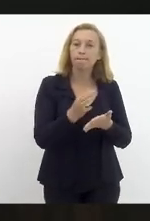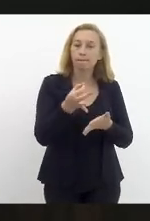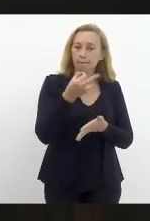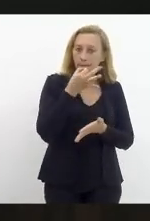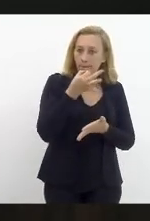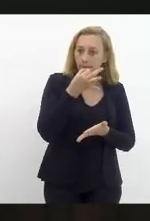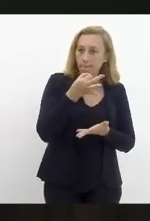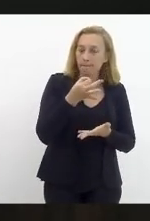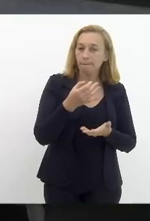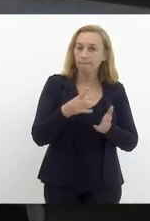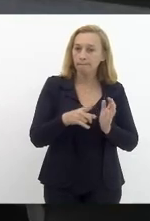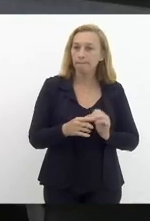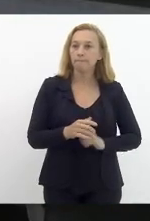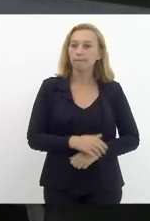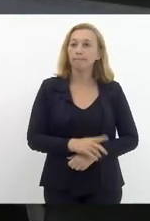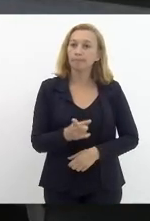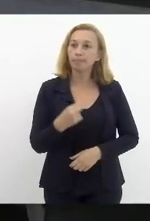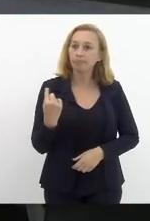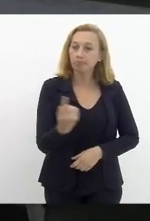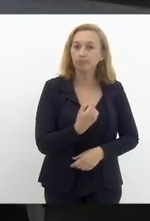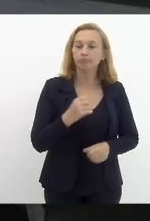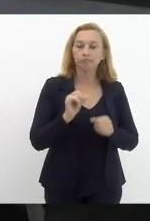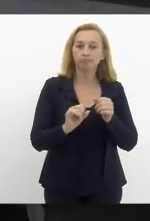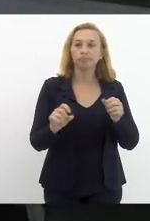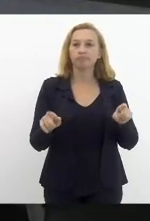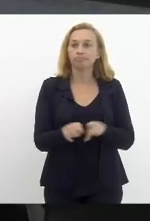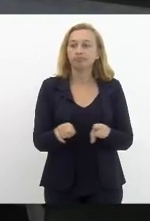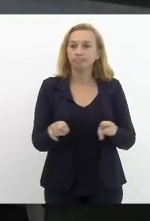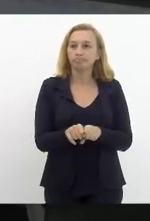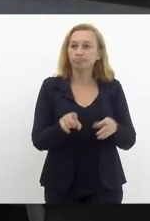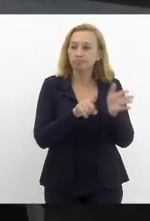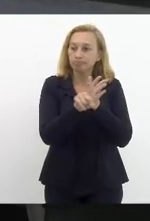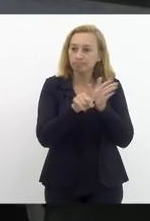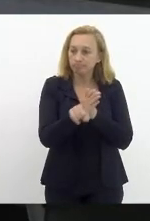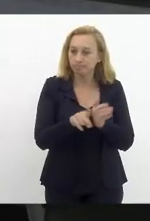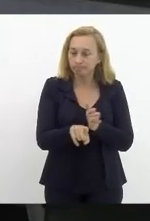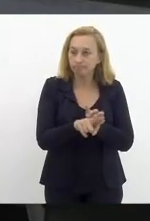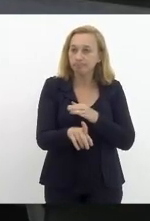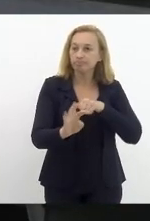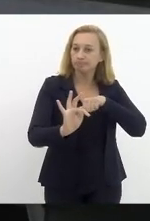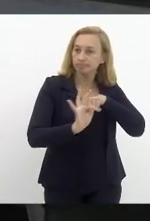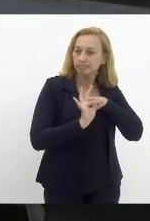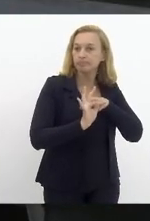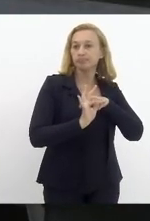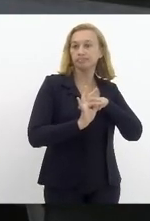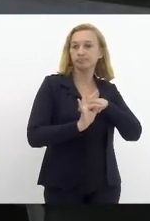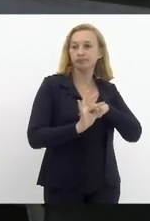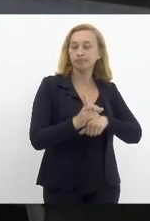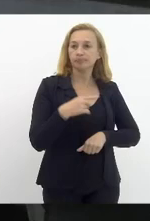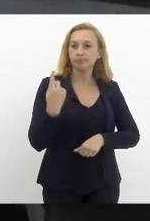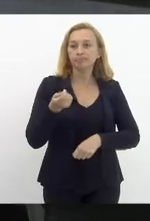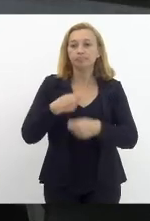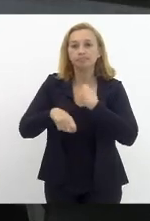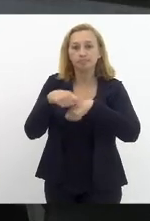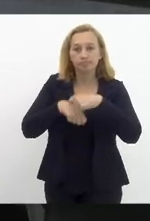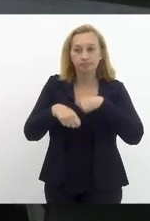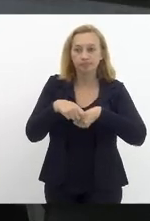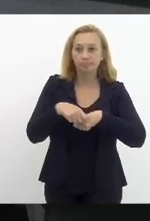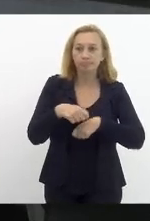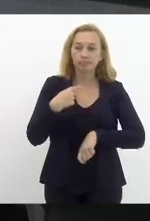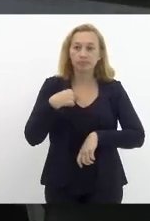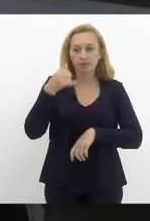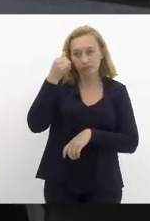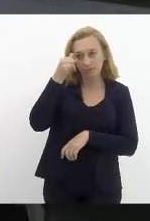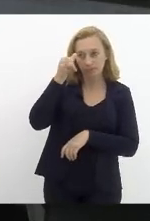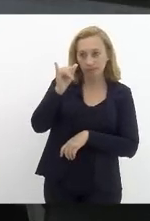colaborar. E que nós fizemos também algumas perguntas técnicas para a nossa administração, que eu evito